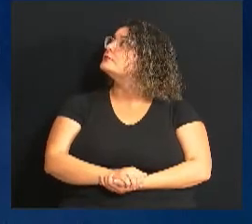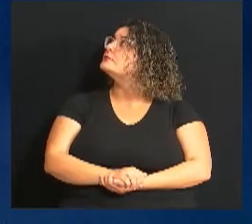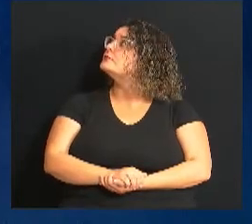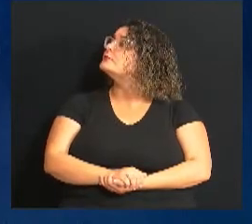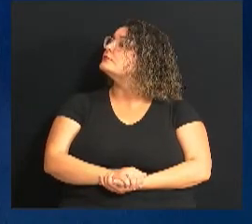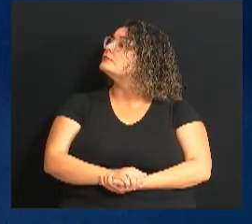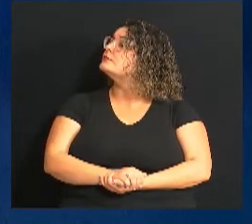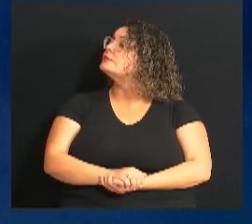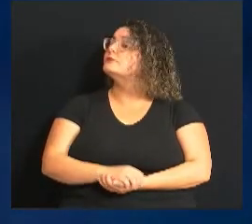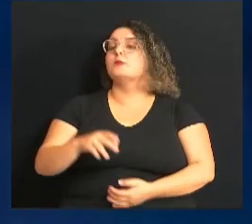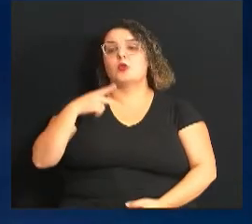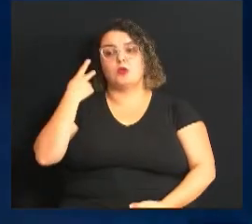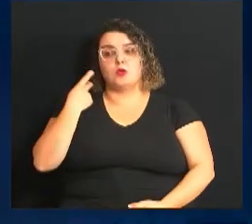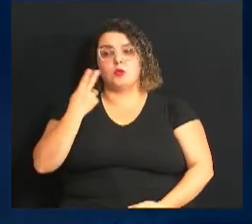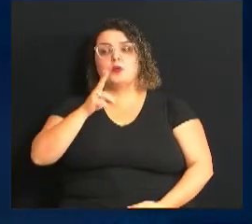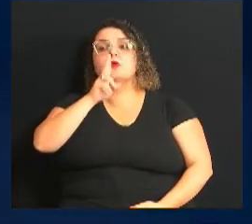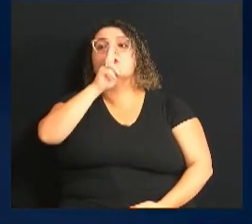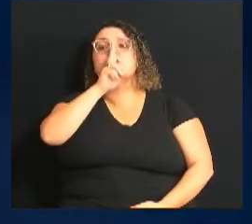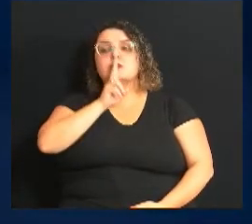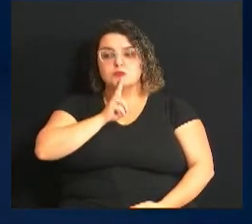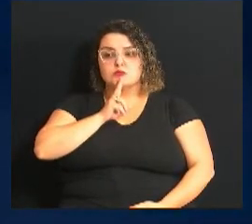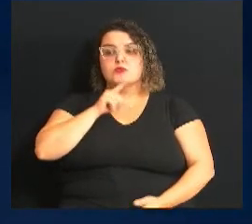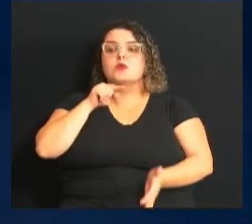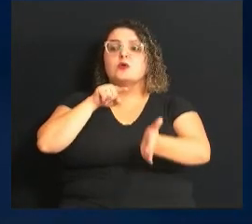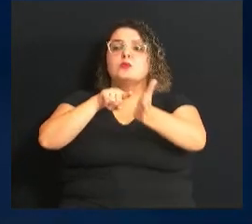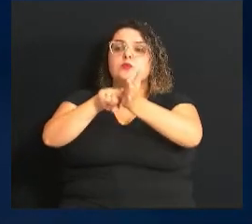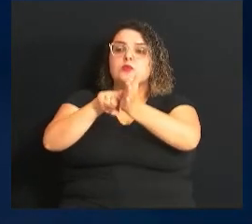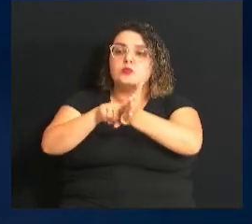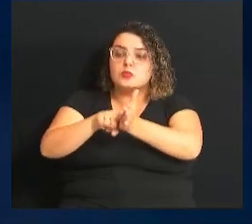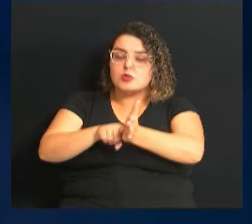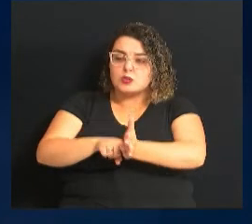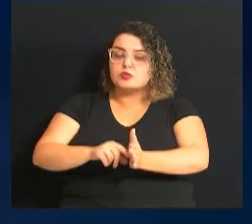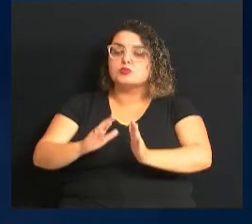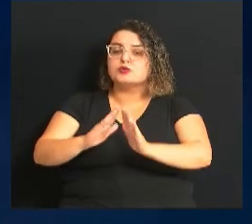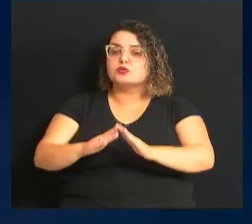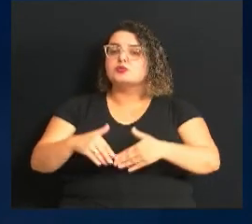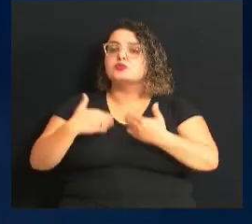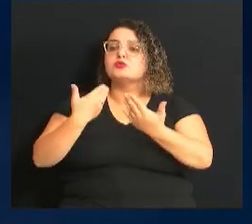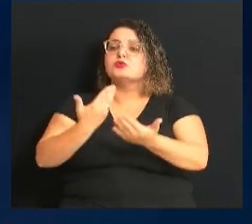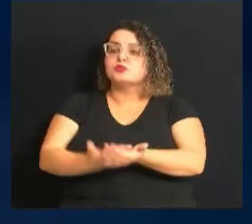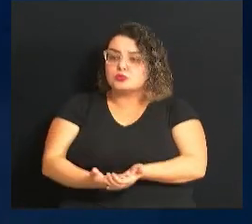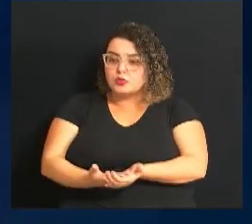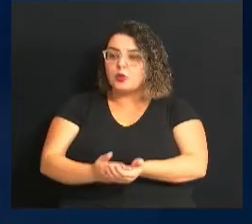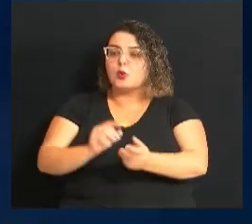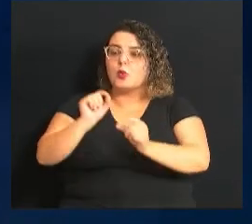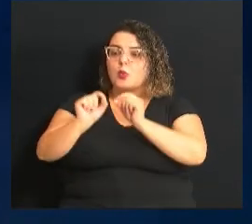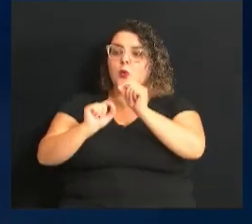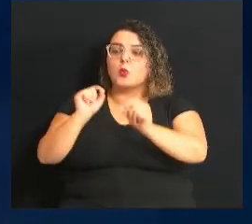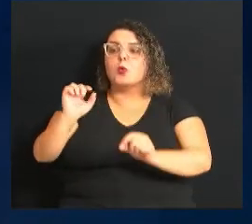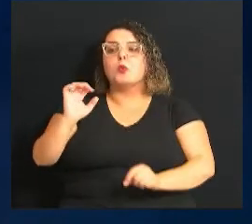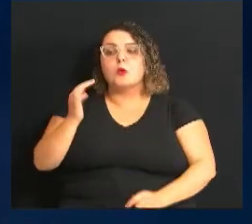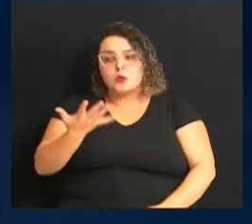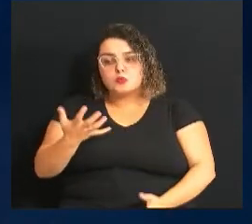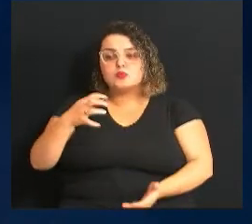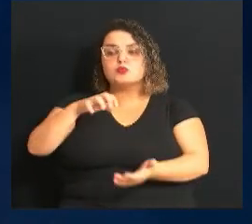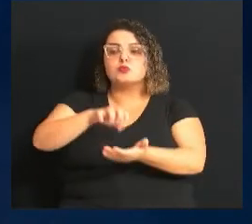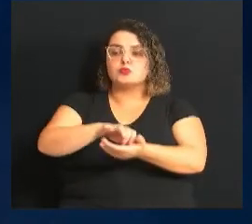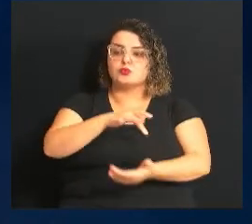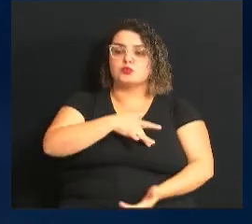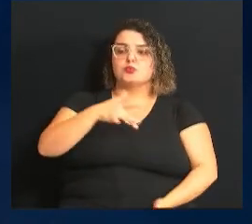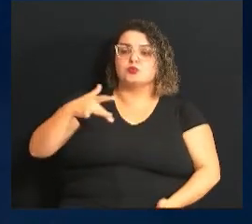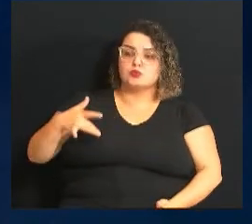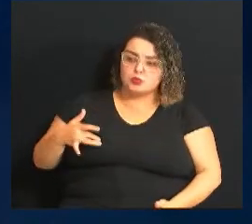O vereador Nelson Osseri questiona, por meio de requerimento, sobre o que está acontecendo no Centro de Saúde do